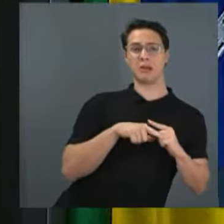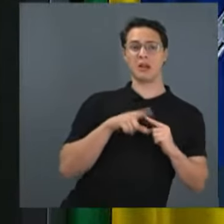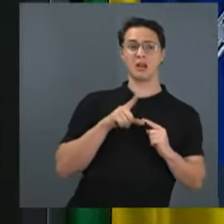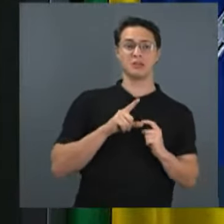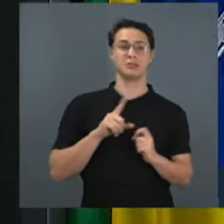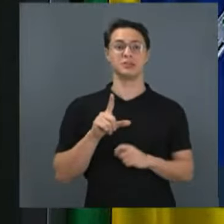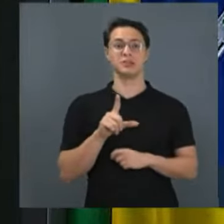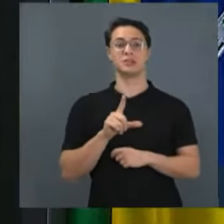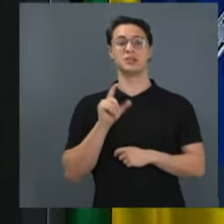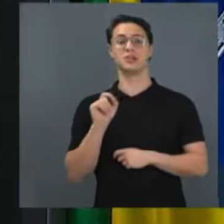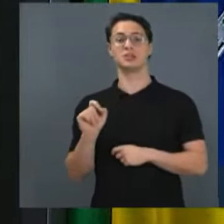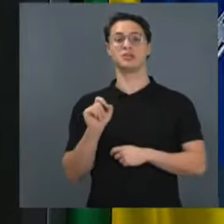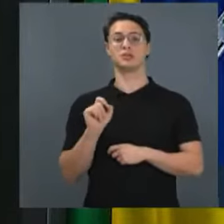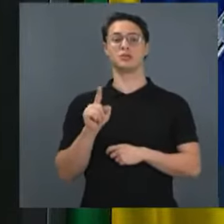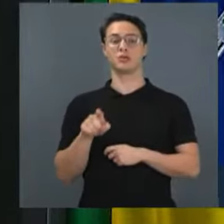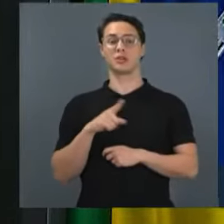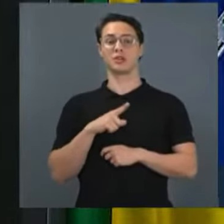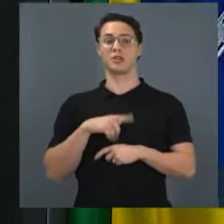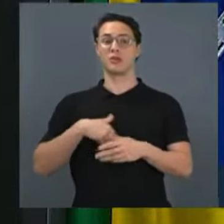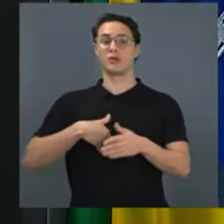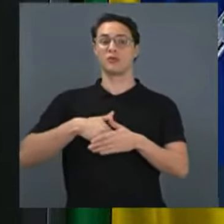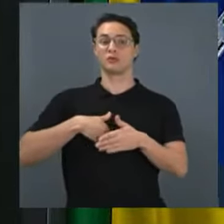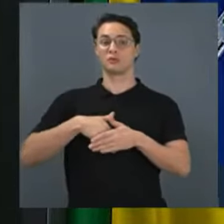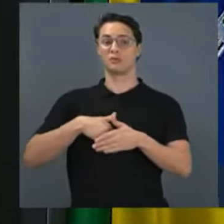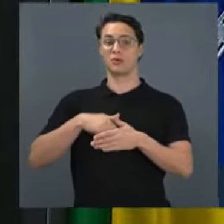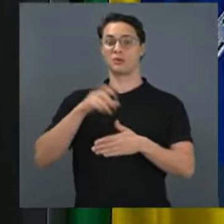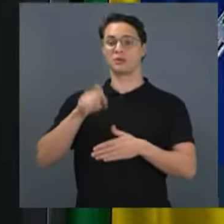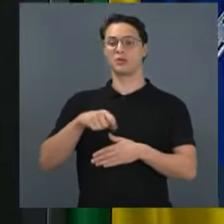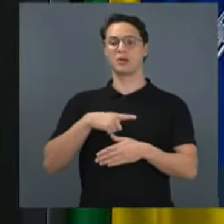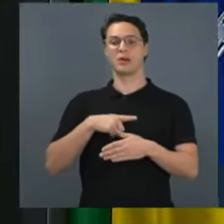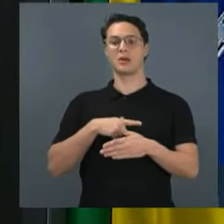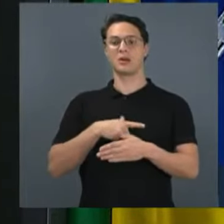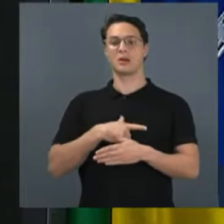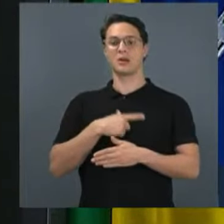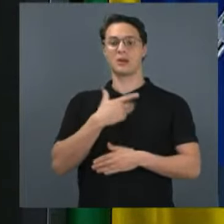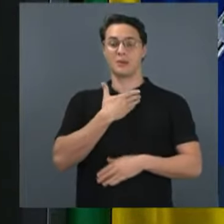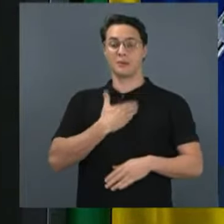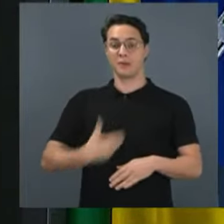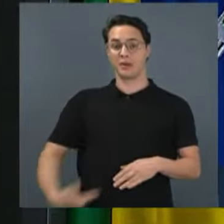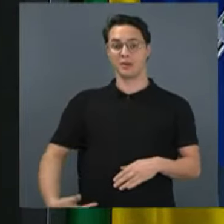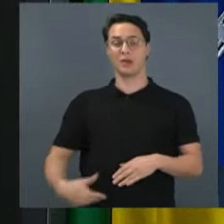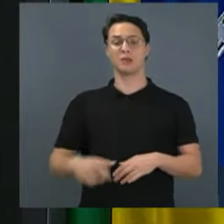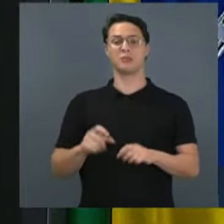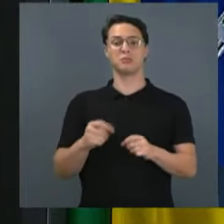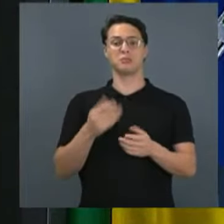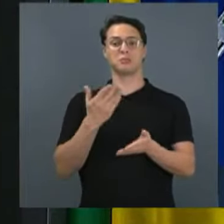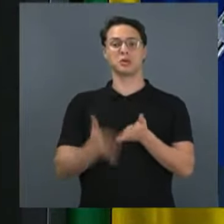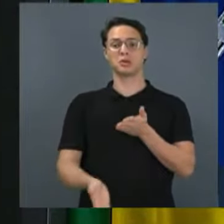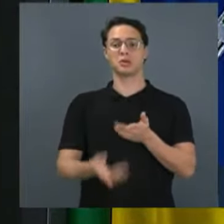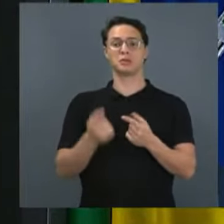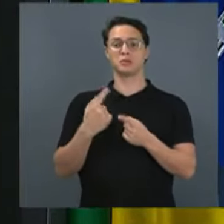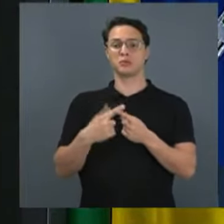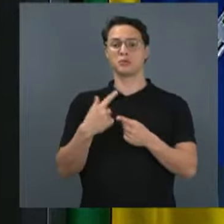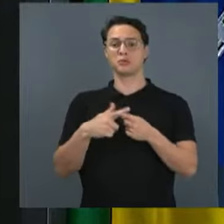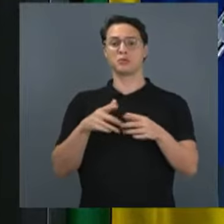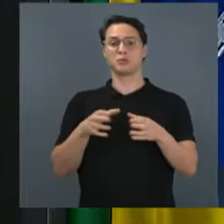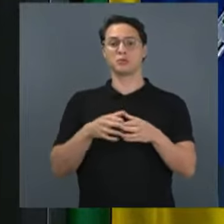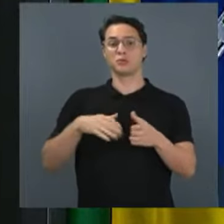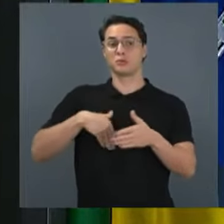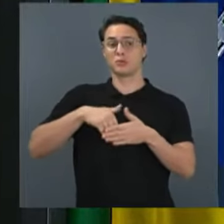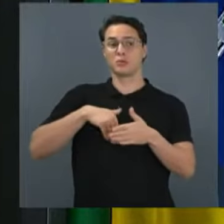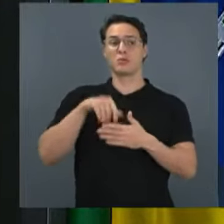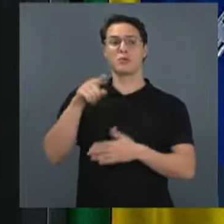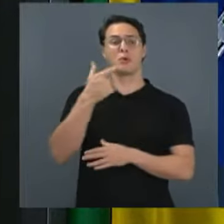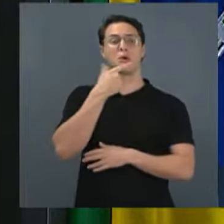prove com essa chance o futebol, que está perdendo a sua essência, porque os clubes de futebol, que o senhor,